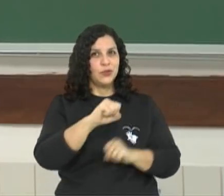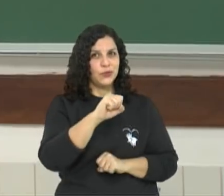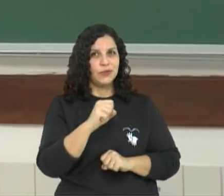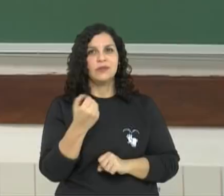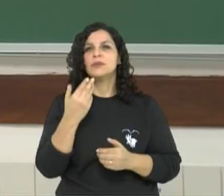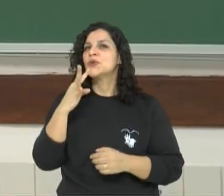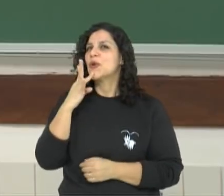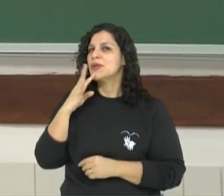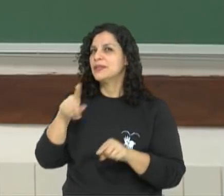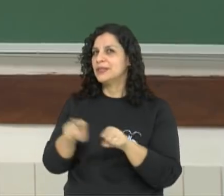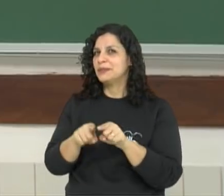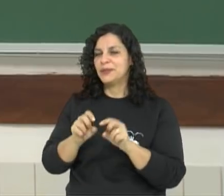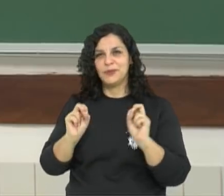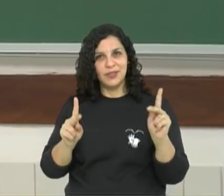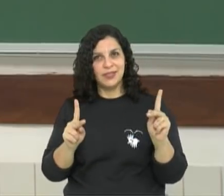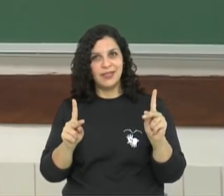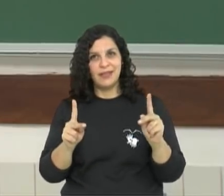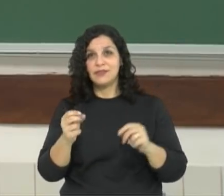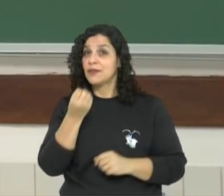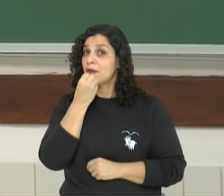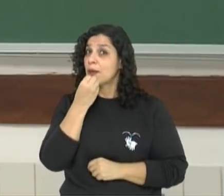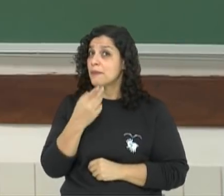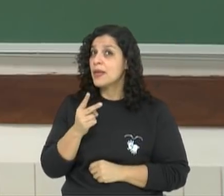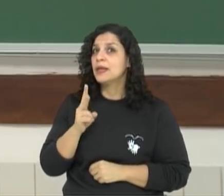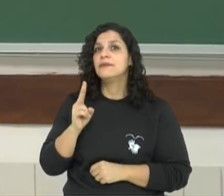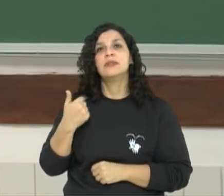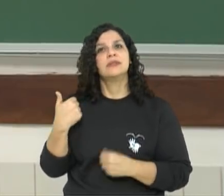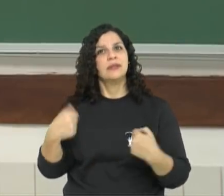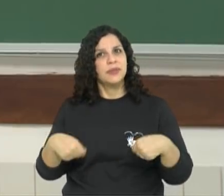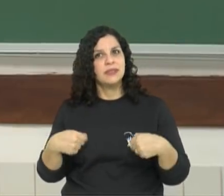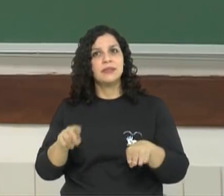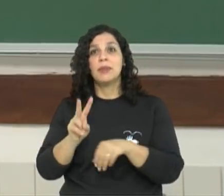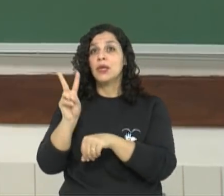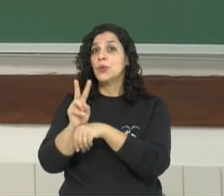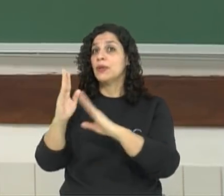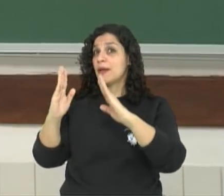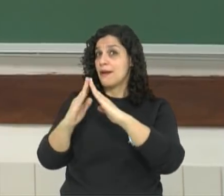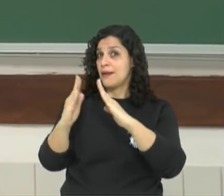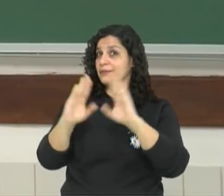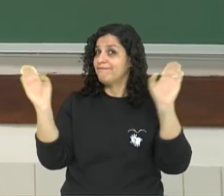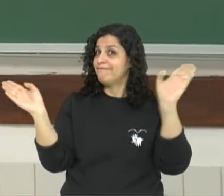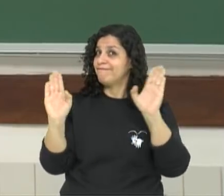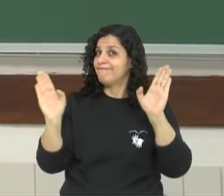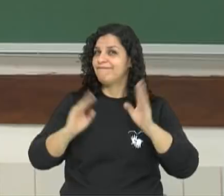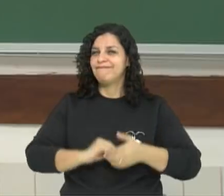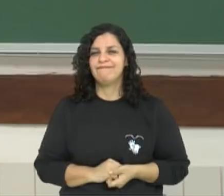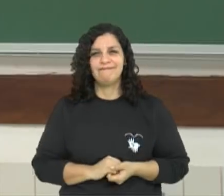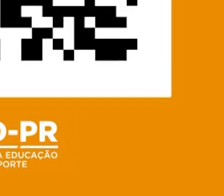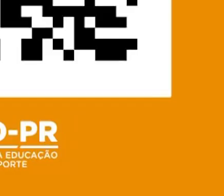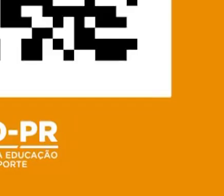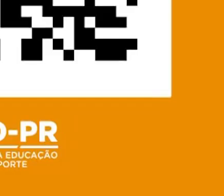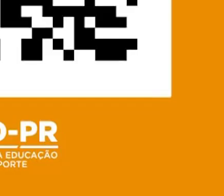gente vai conhecer, ok? Fique bem e, se possível, fique em casa. Tchau, gente!